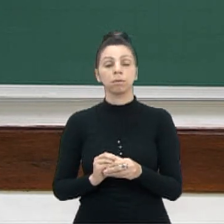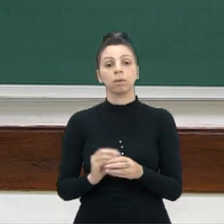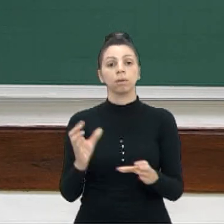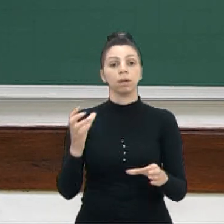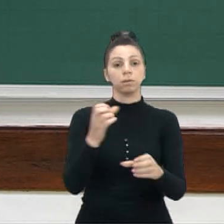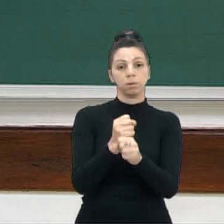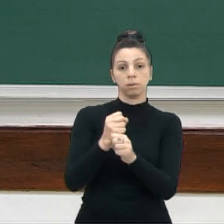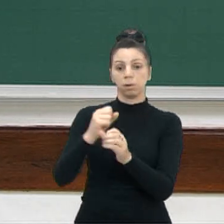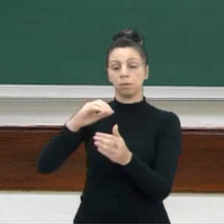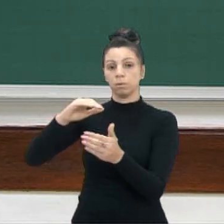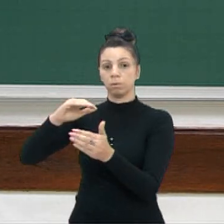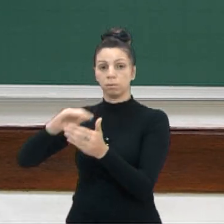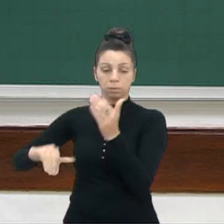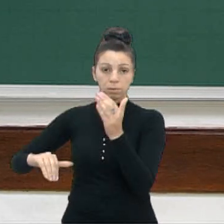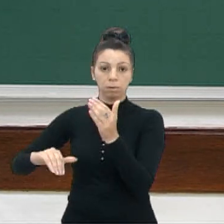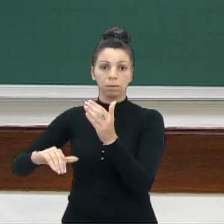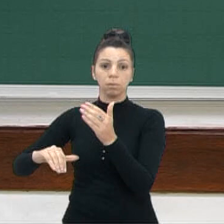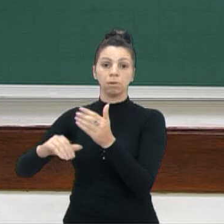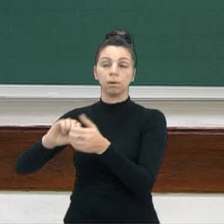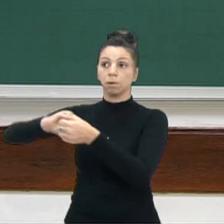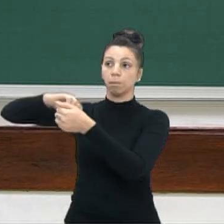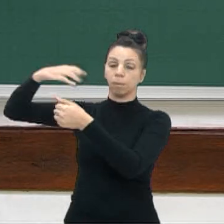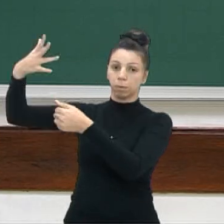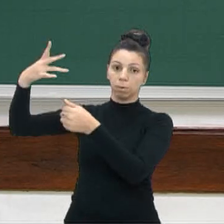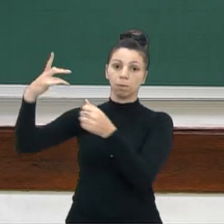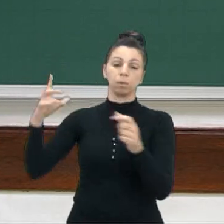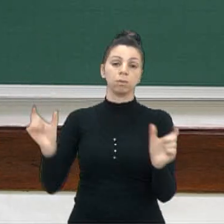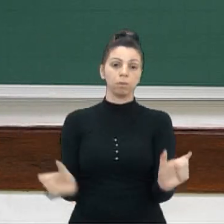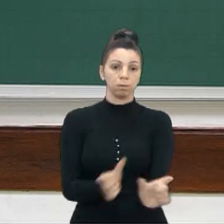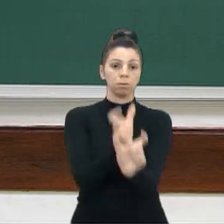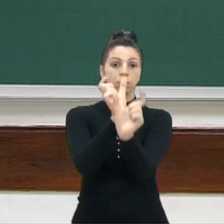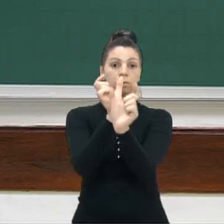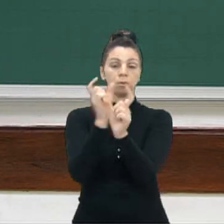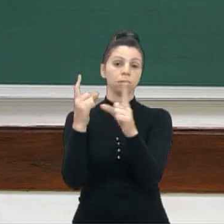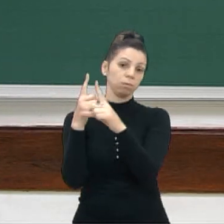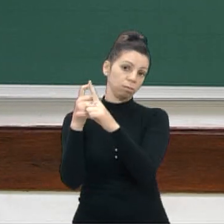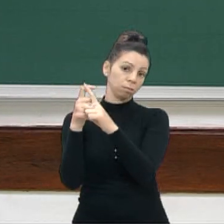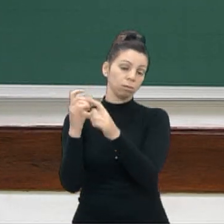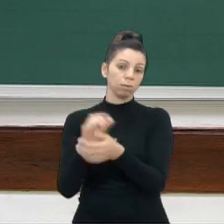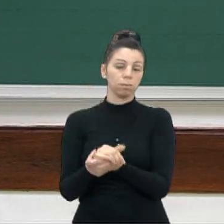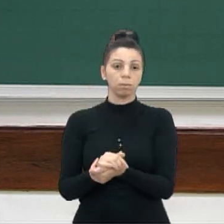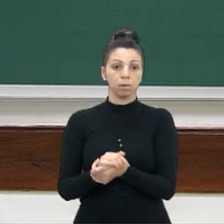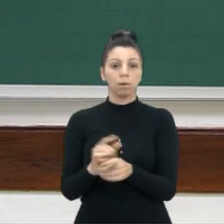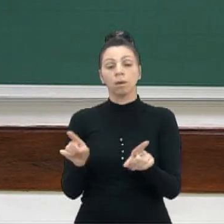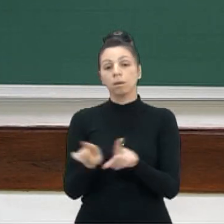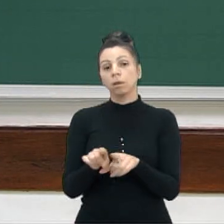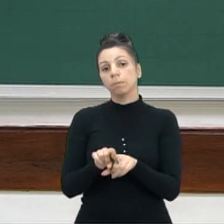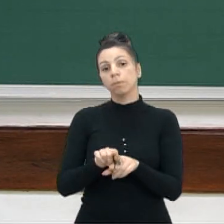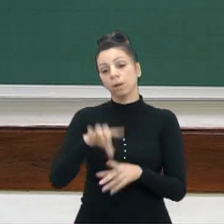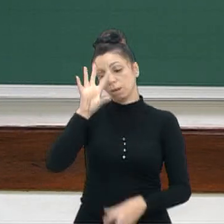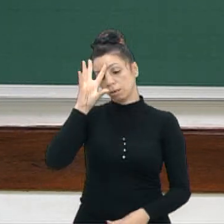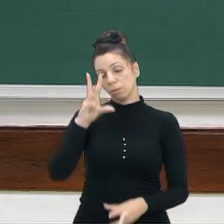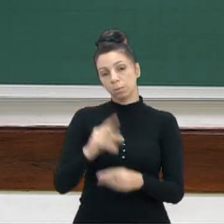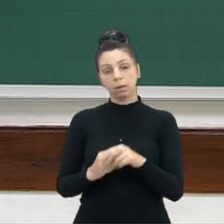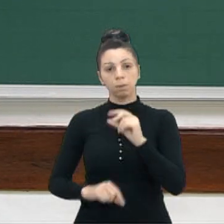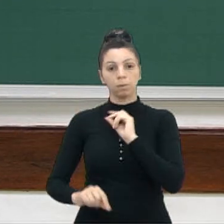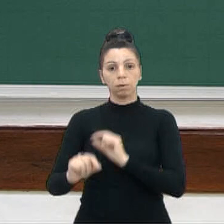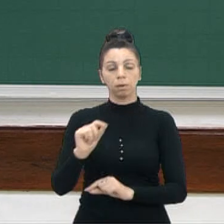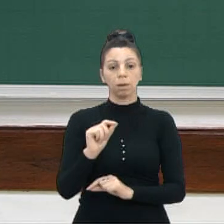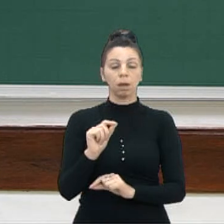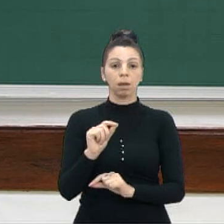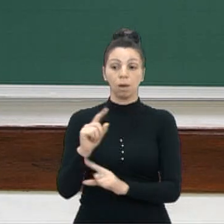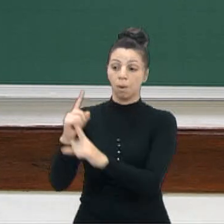monômios. Chegamos à conclusão aqui de que os polinômios são mais do que um monômio, né?